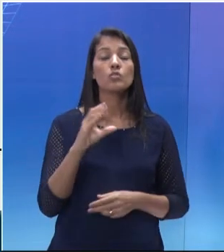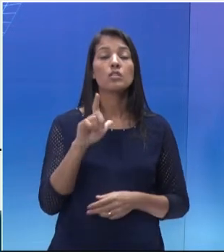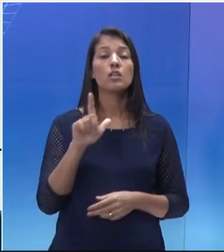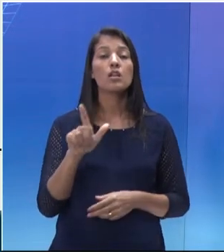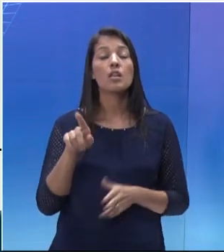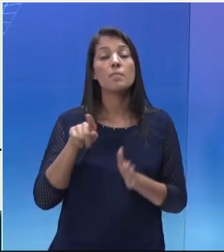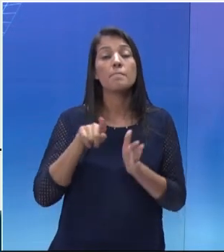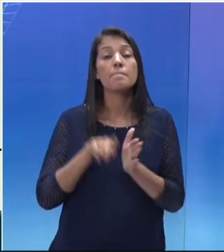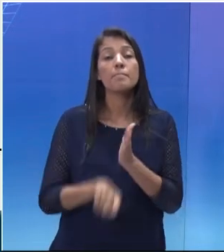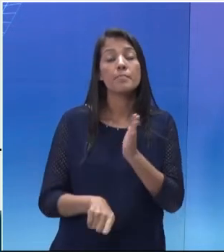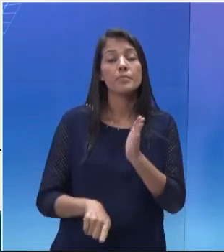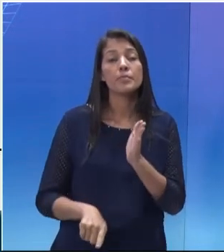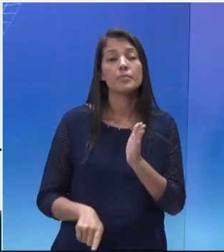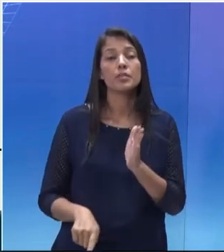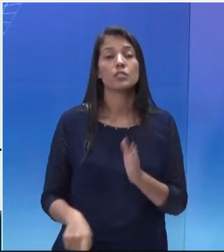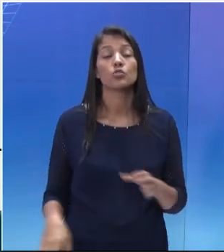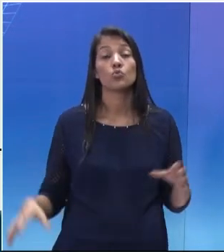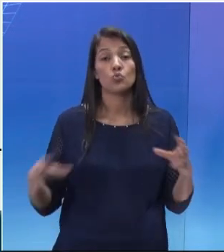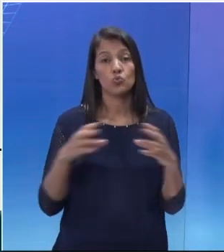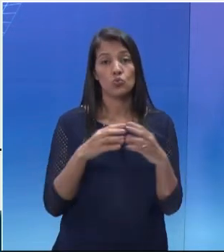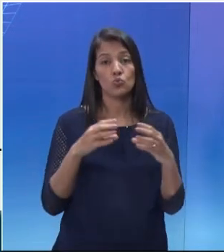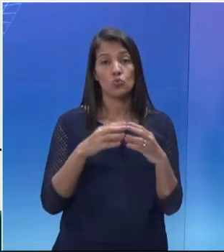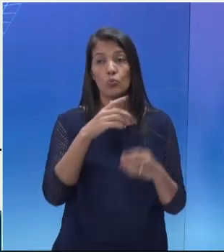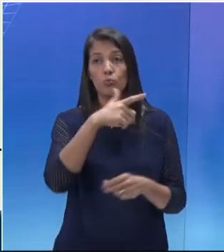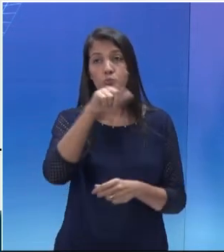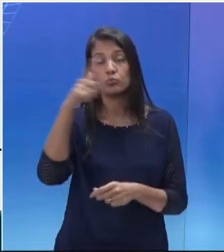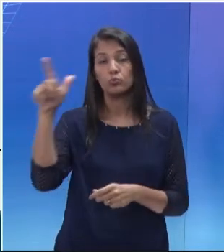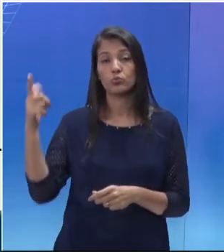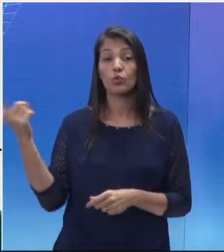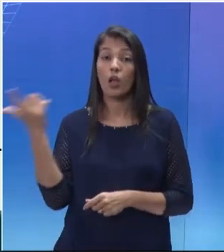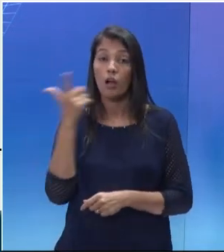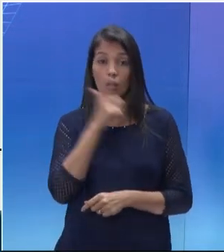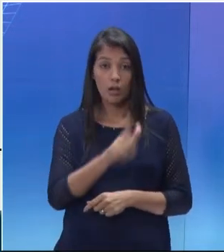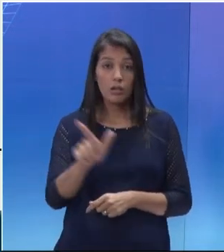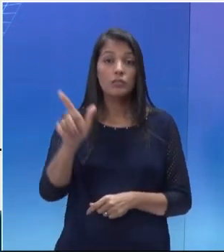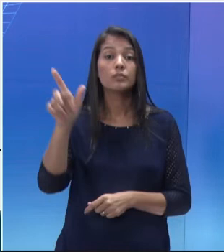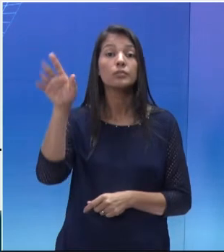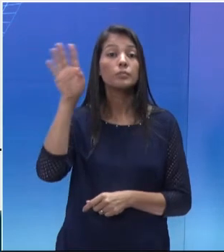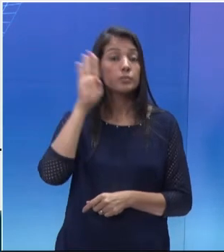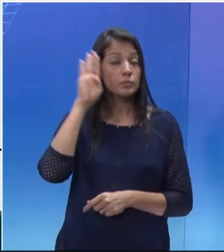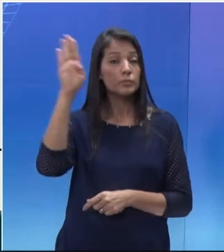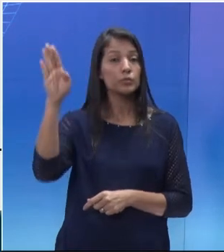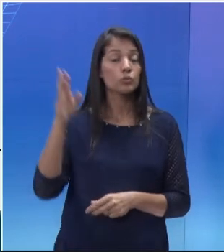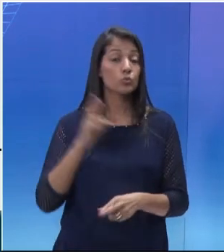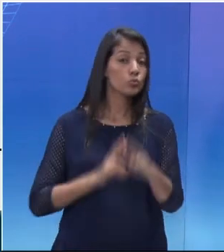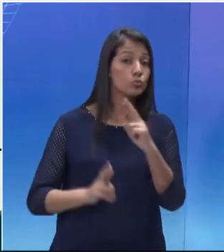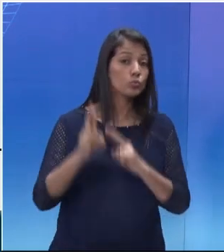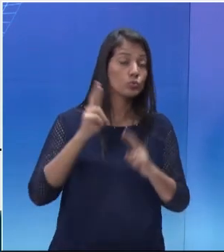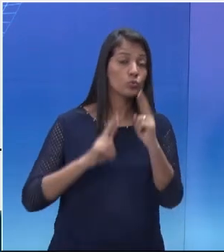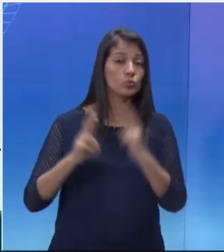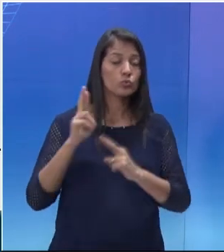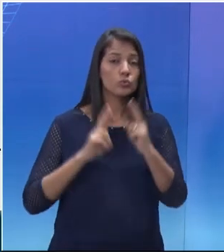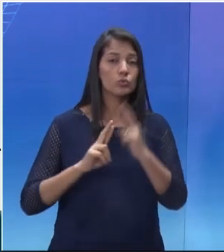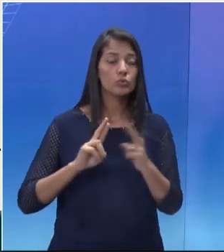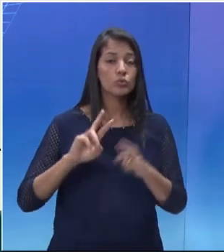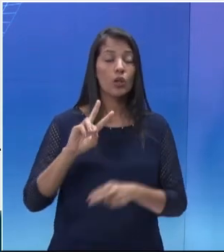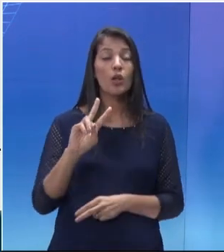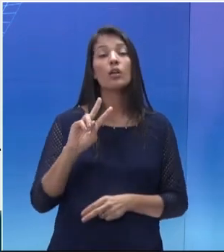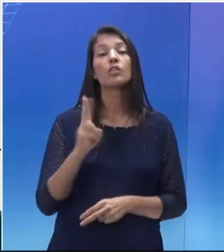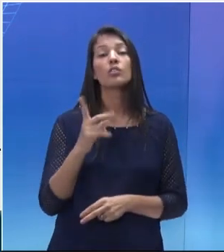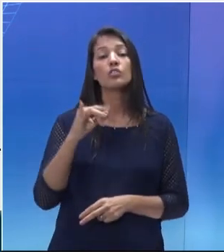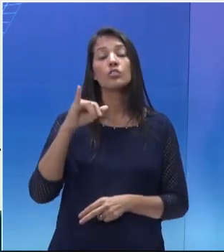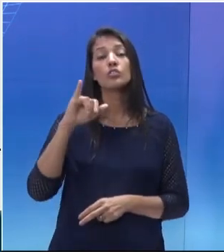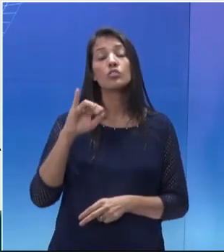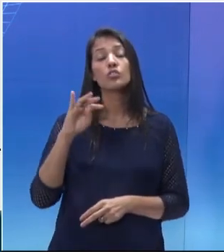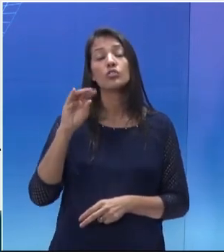caso do Cl-, nosso ânion ali de cloro. Ele está aqui no grupo dos demais, então ele ganha prioridade